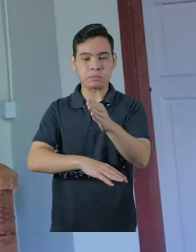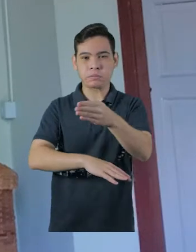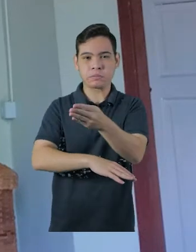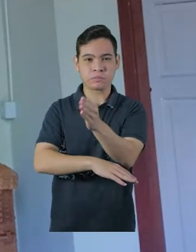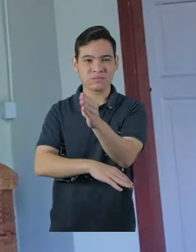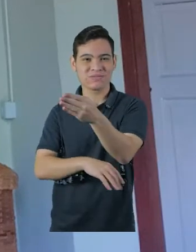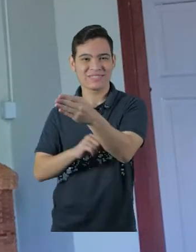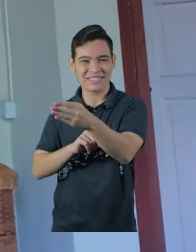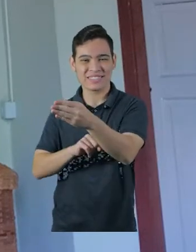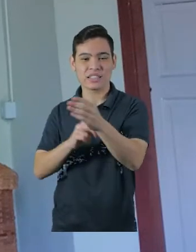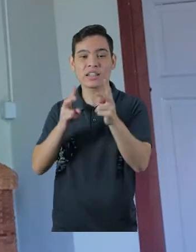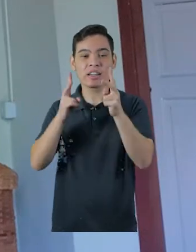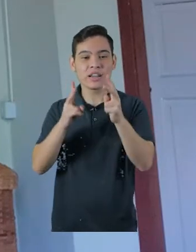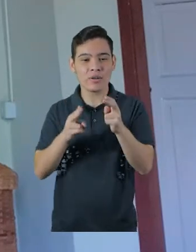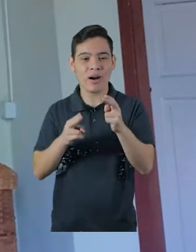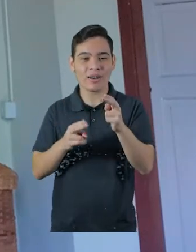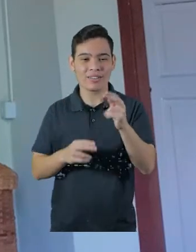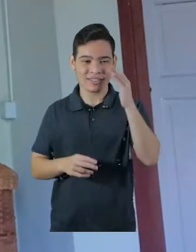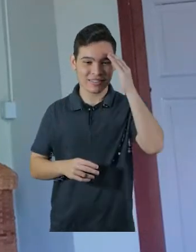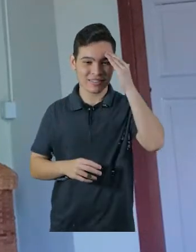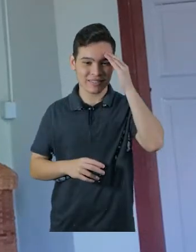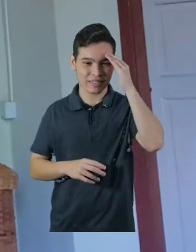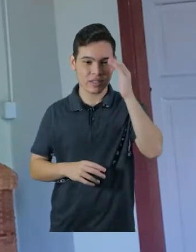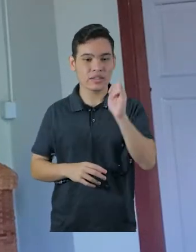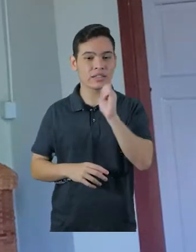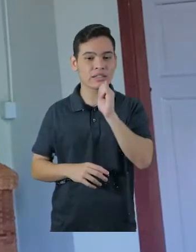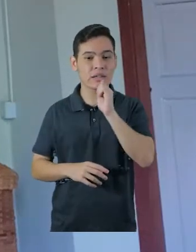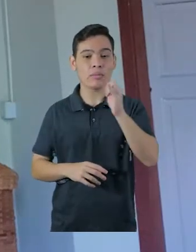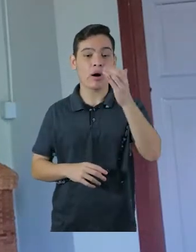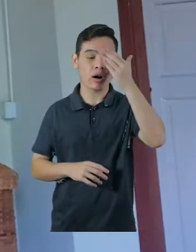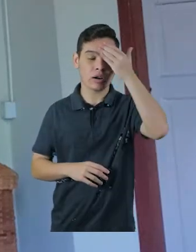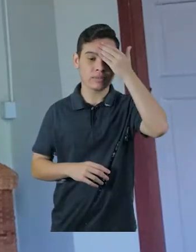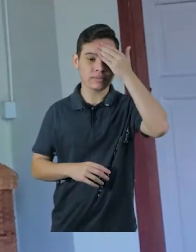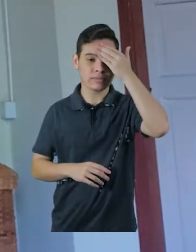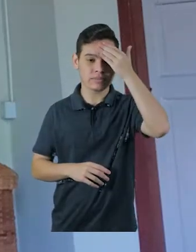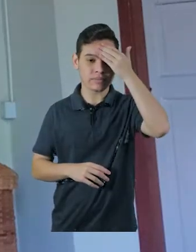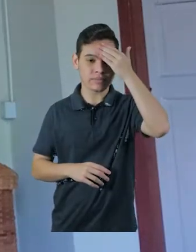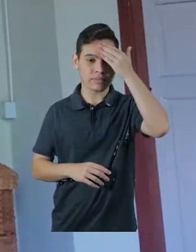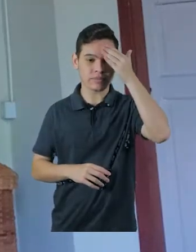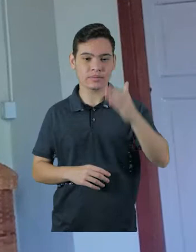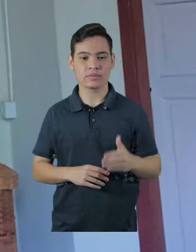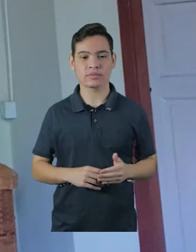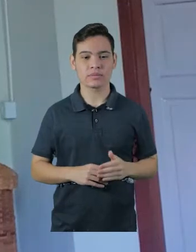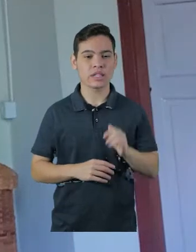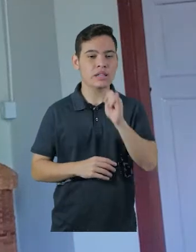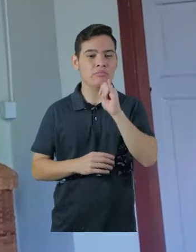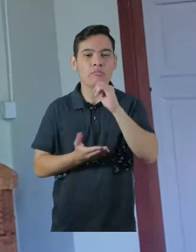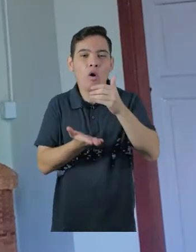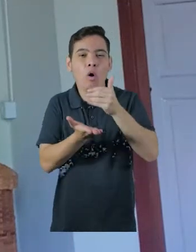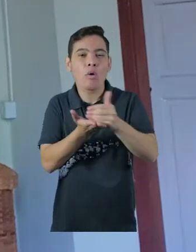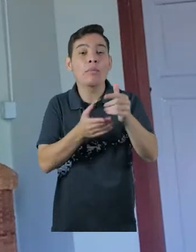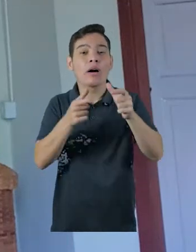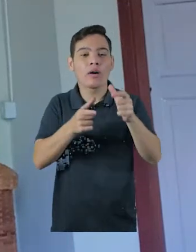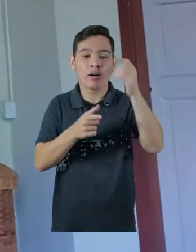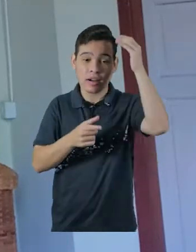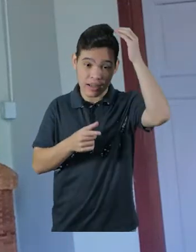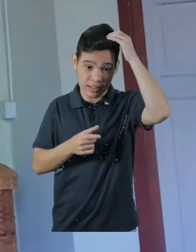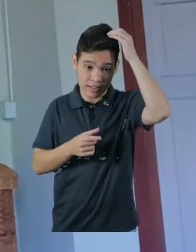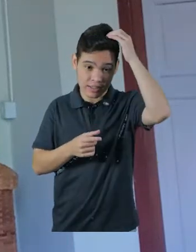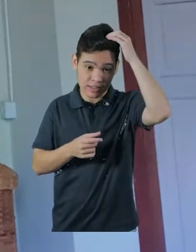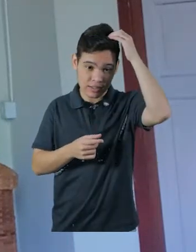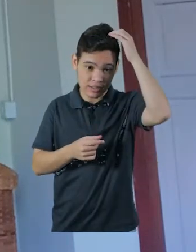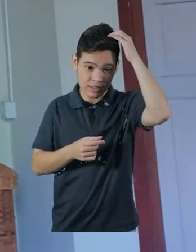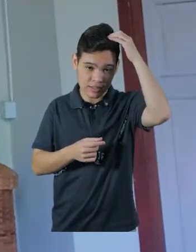Então a gente vai começar nesse plano aqui, ó, frente e trás. Então a gente vai